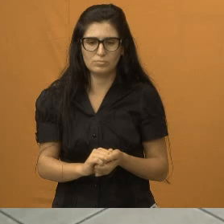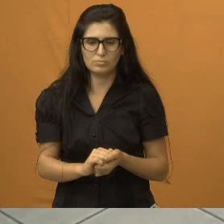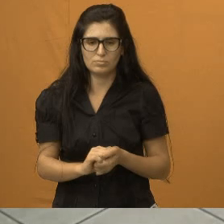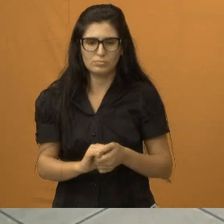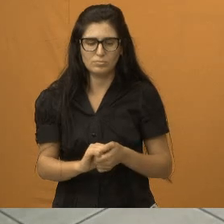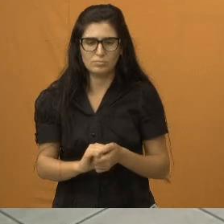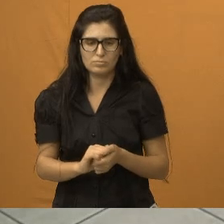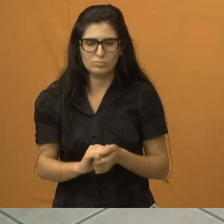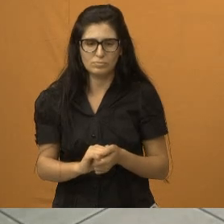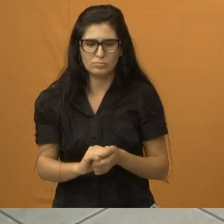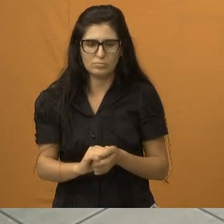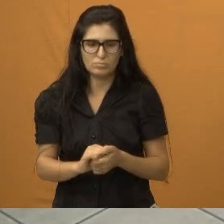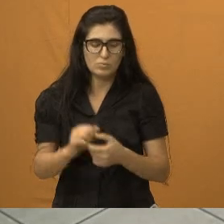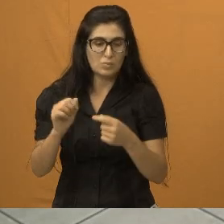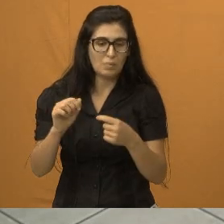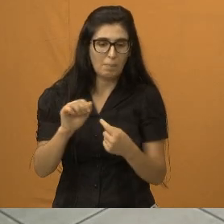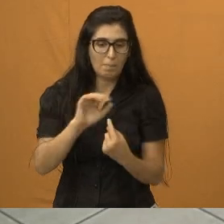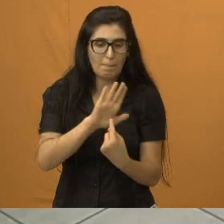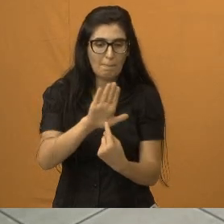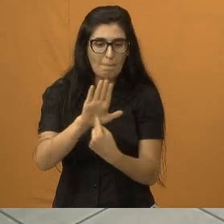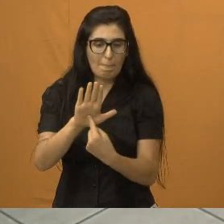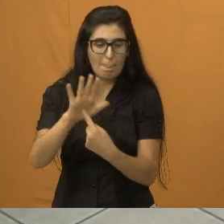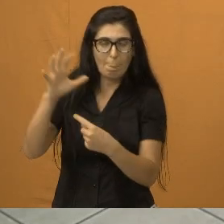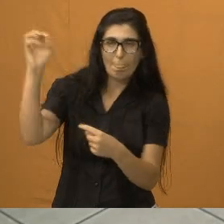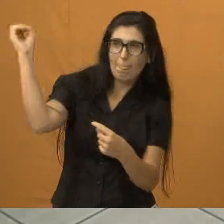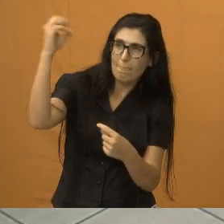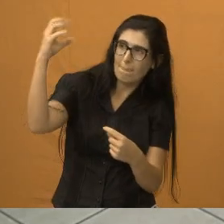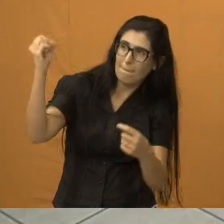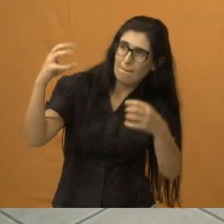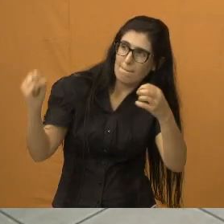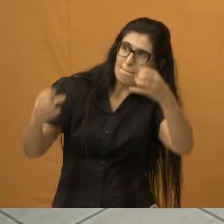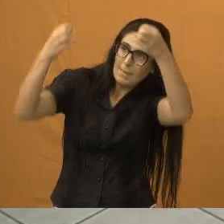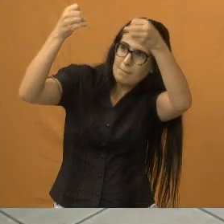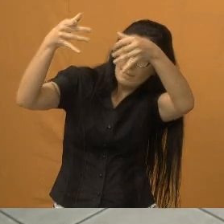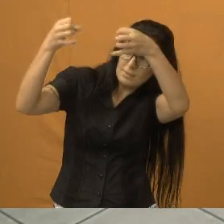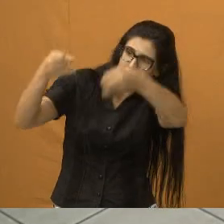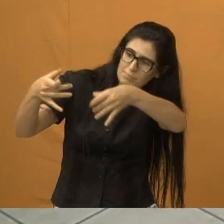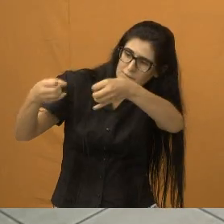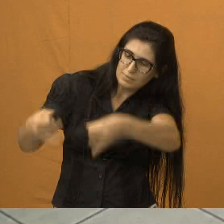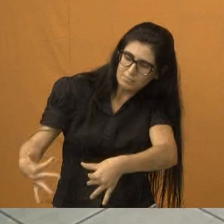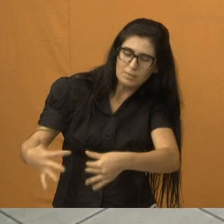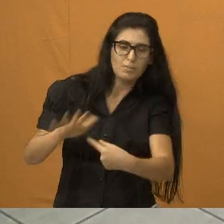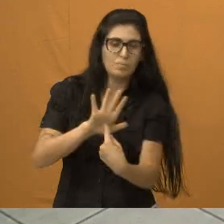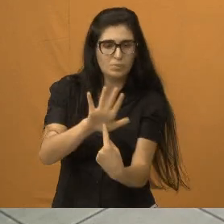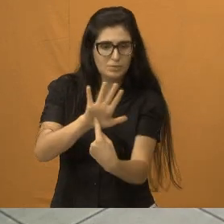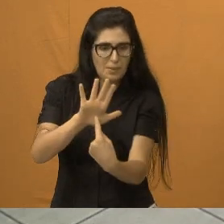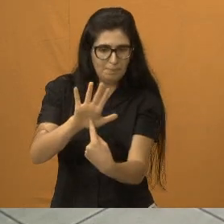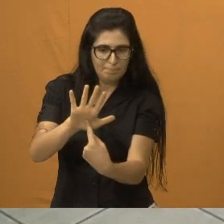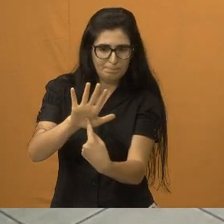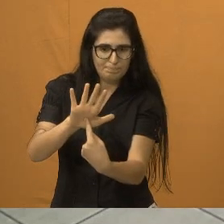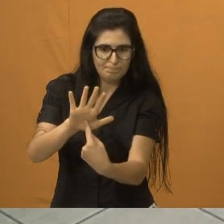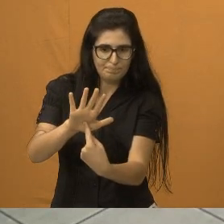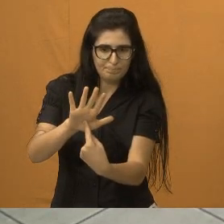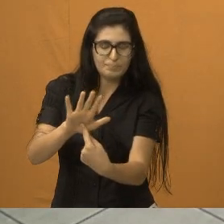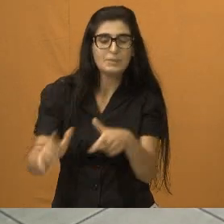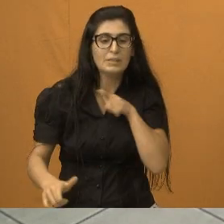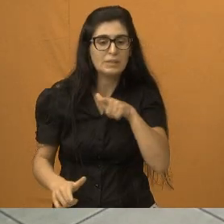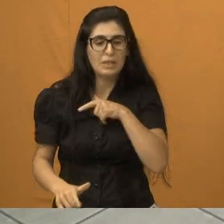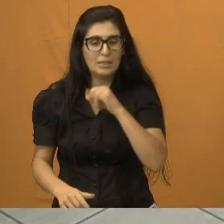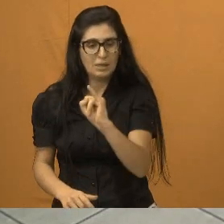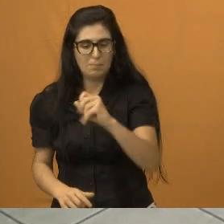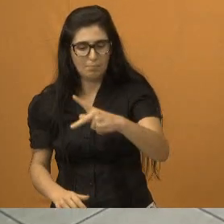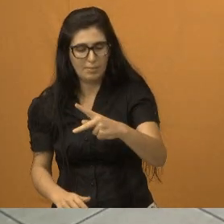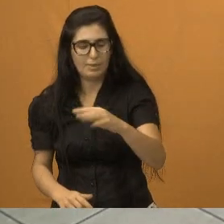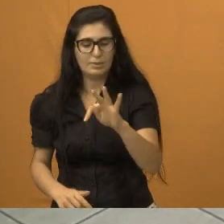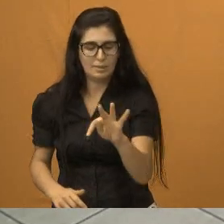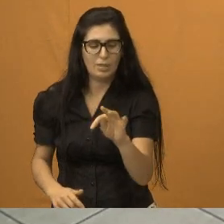Aqui, voltando no slide aqui, deixa eu voltar na parte que tem os impostos abertos, acho que fica melhor. Então, aqui nós temos o IPTU, que ele